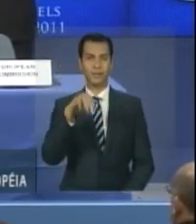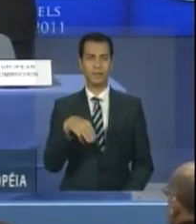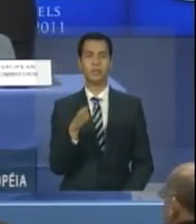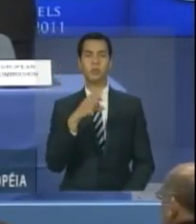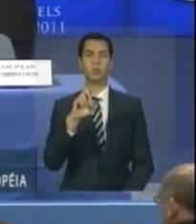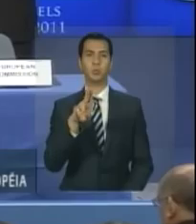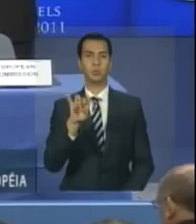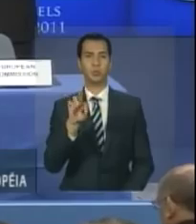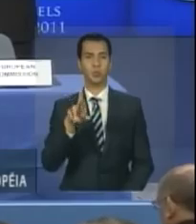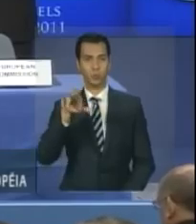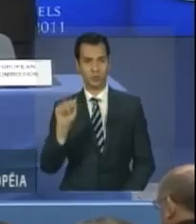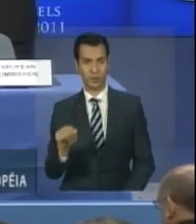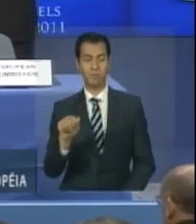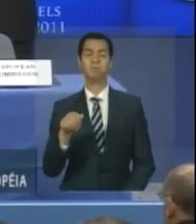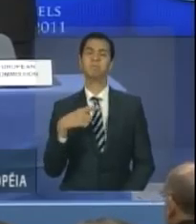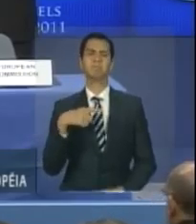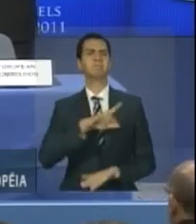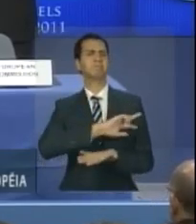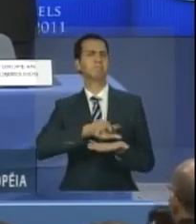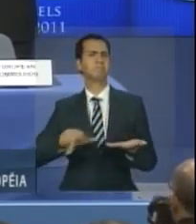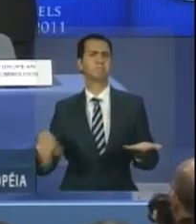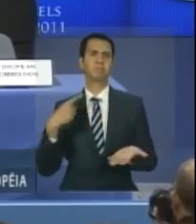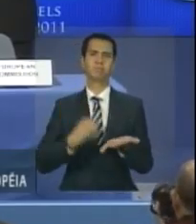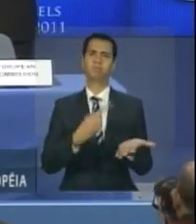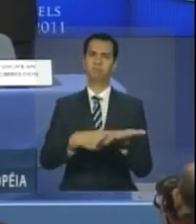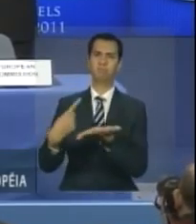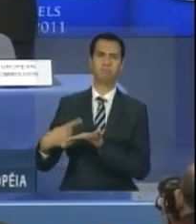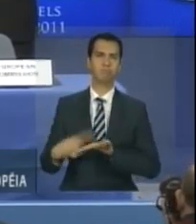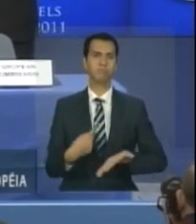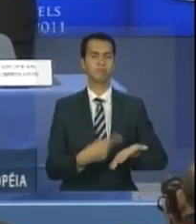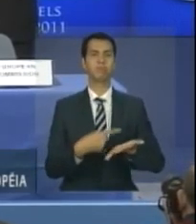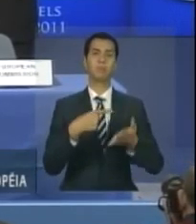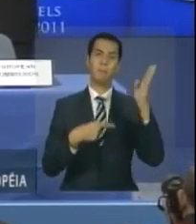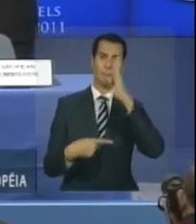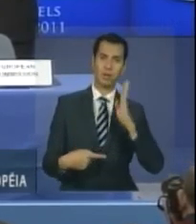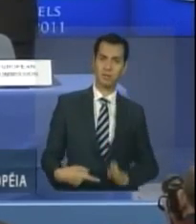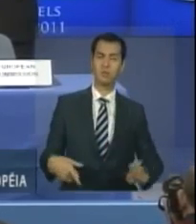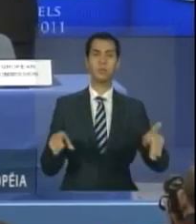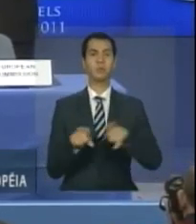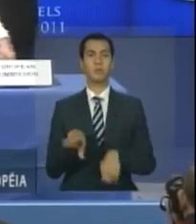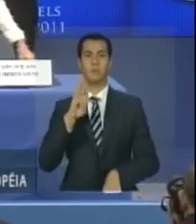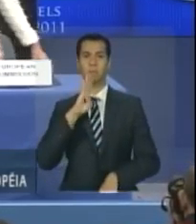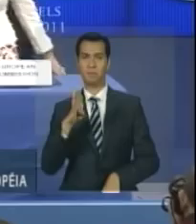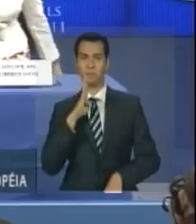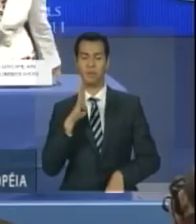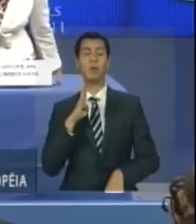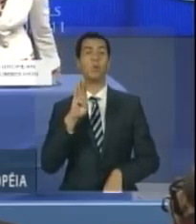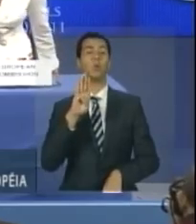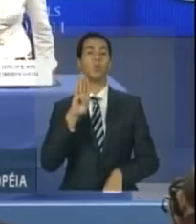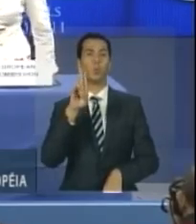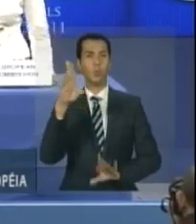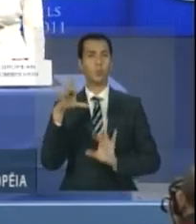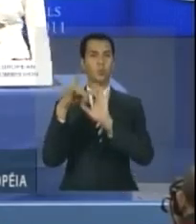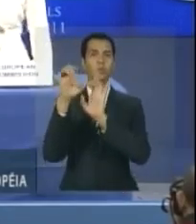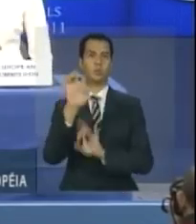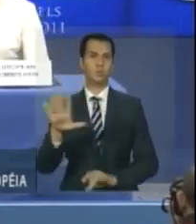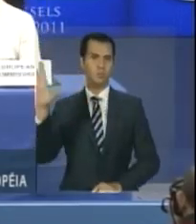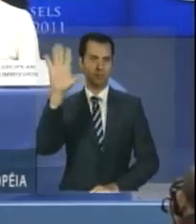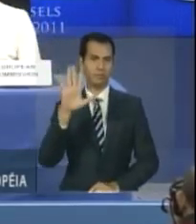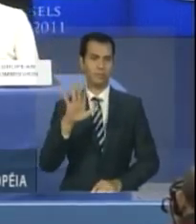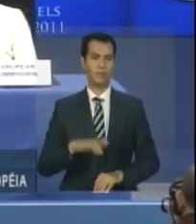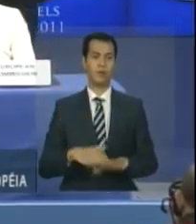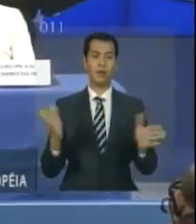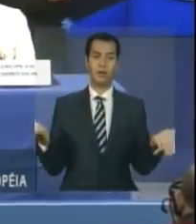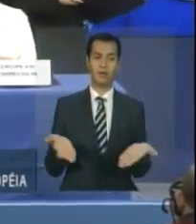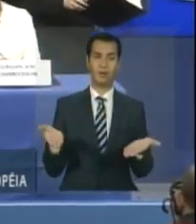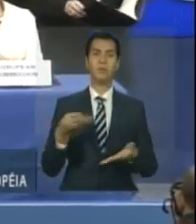Holanda, a instalação do programa Conjunto em Cultura. Este